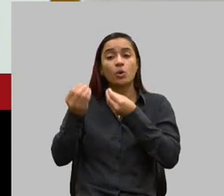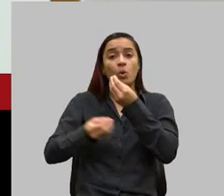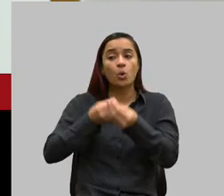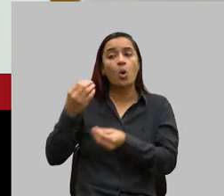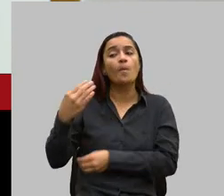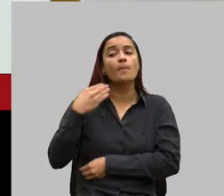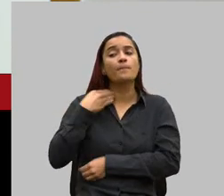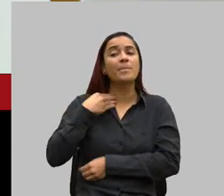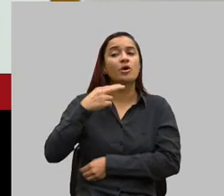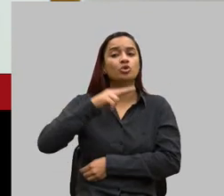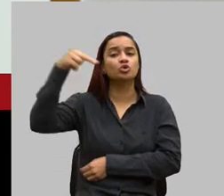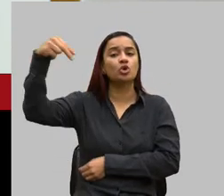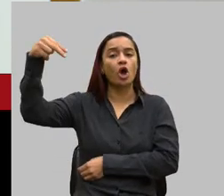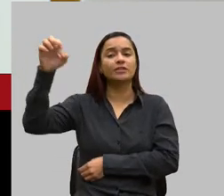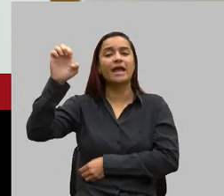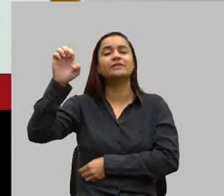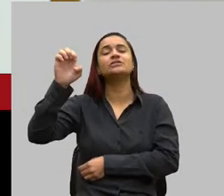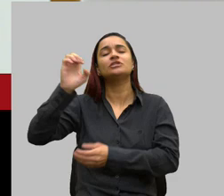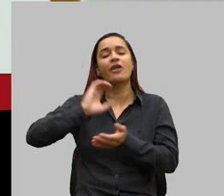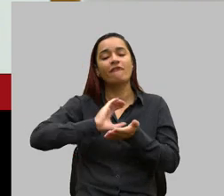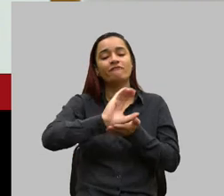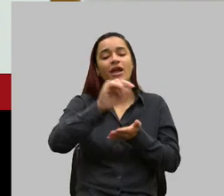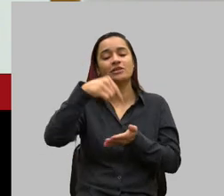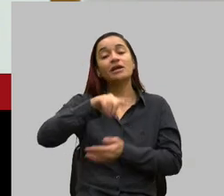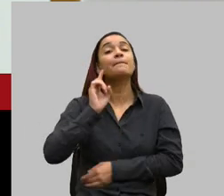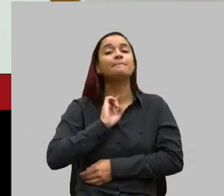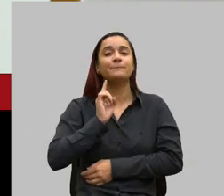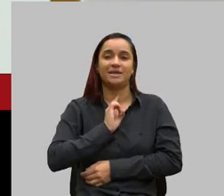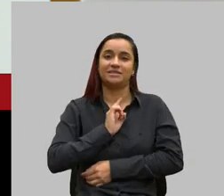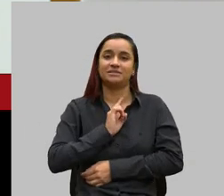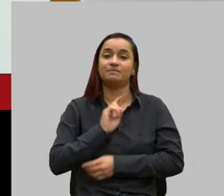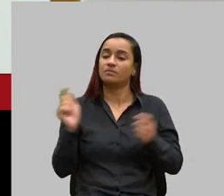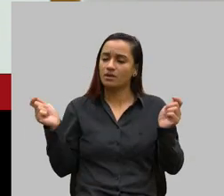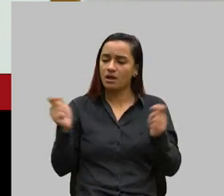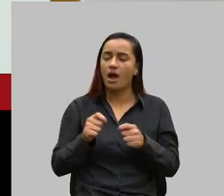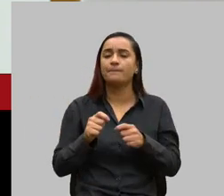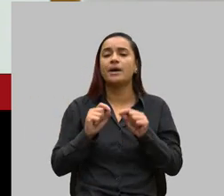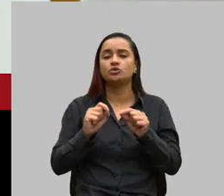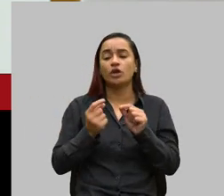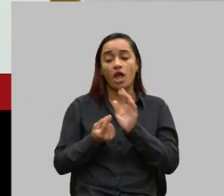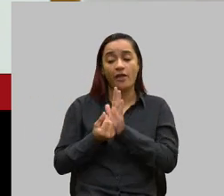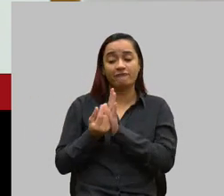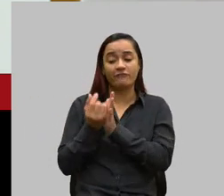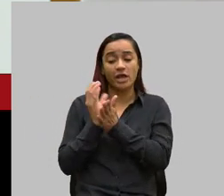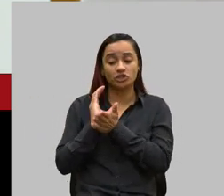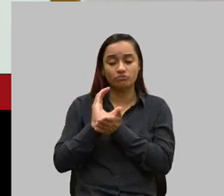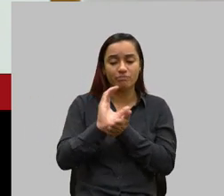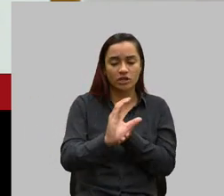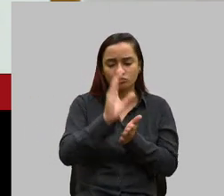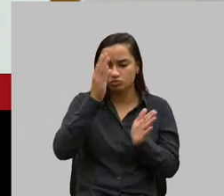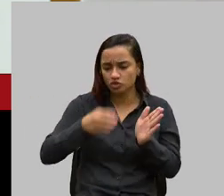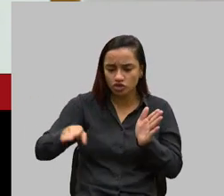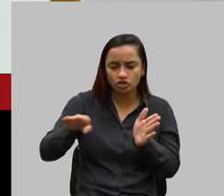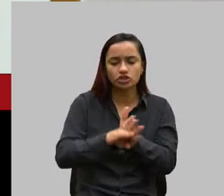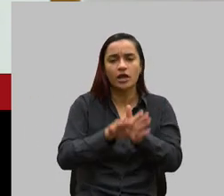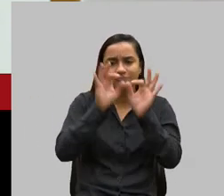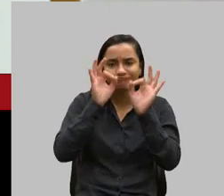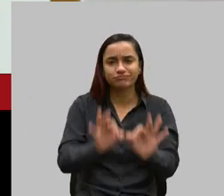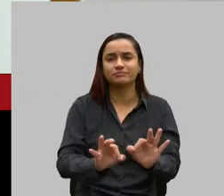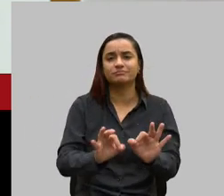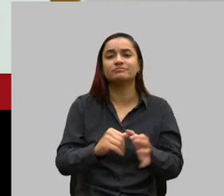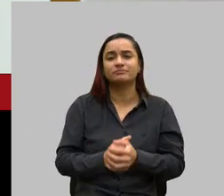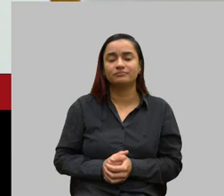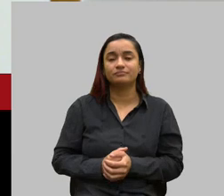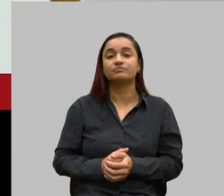Minas juntos podem eh contribuir para que o investimento realmente chegue de fato na ponta